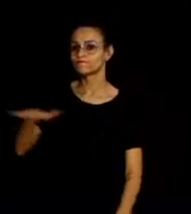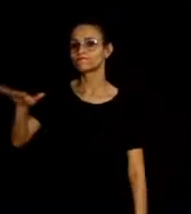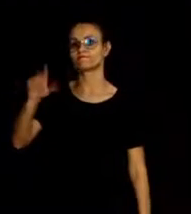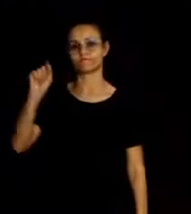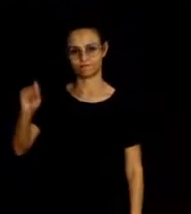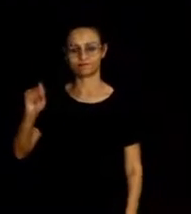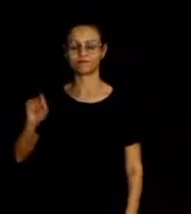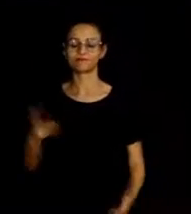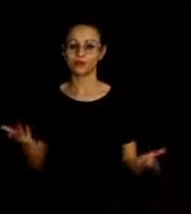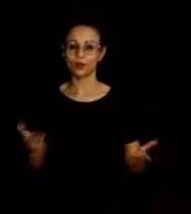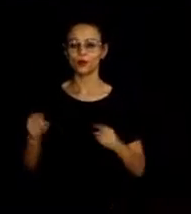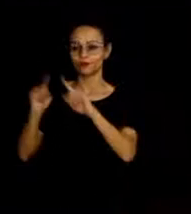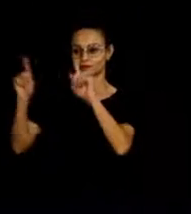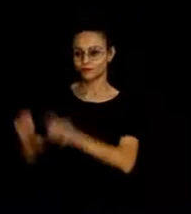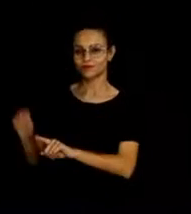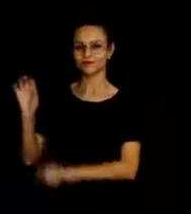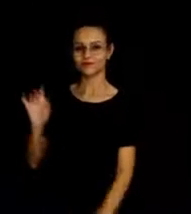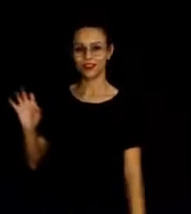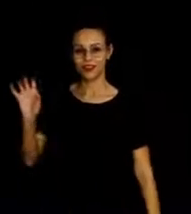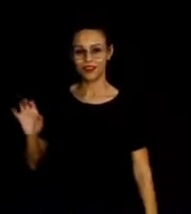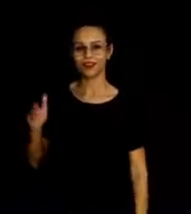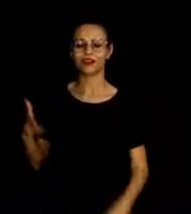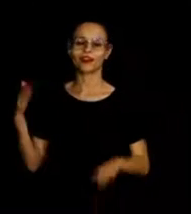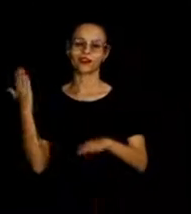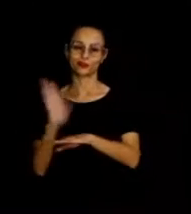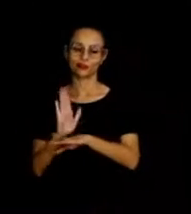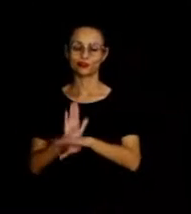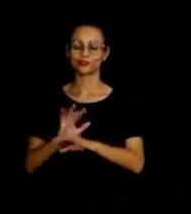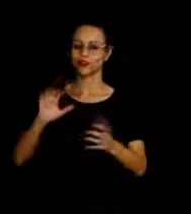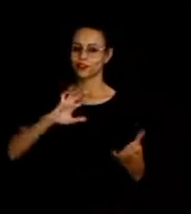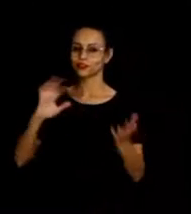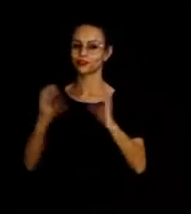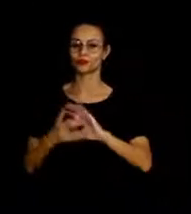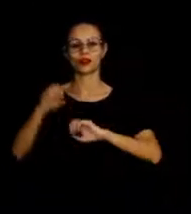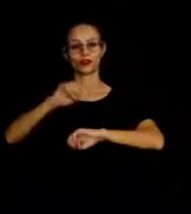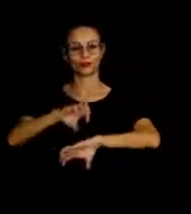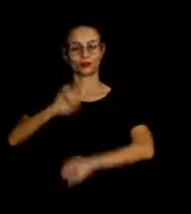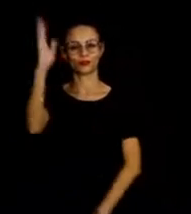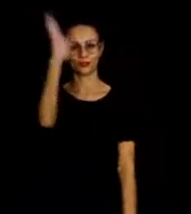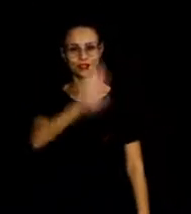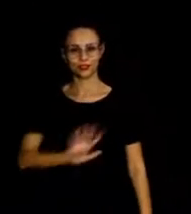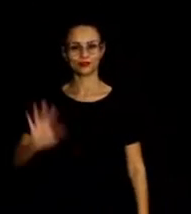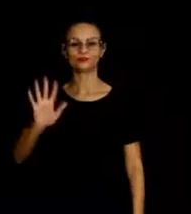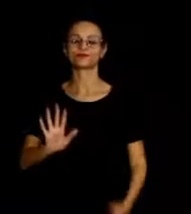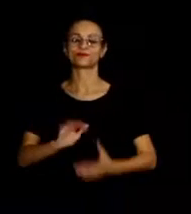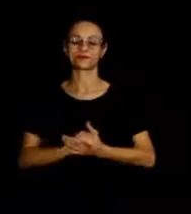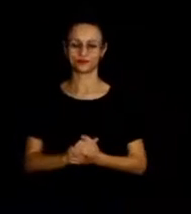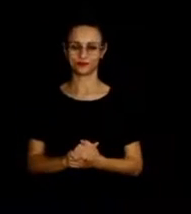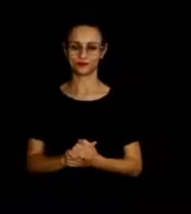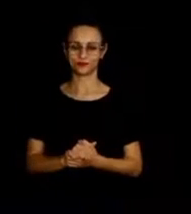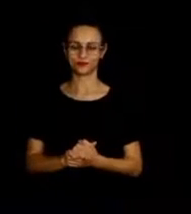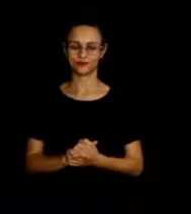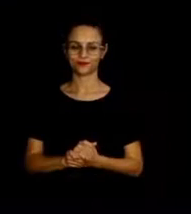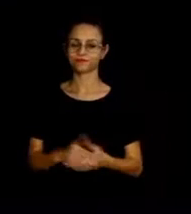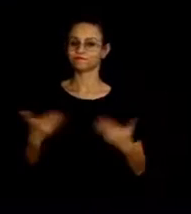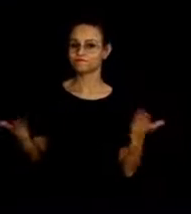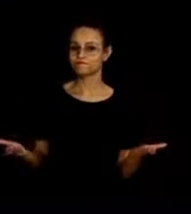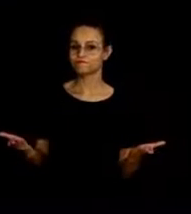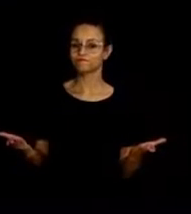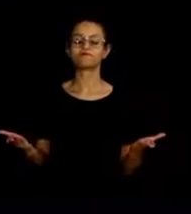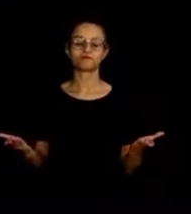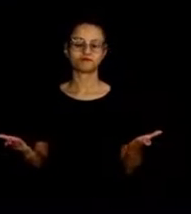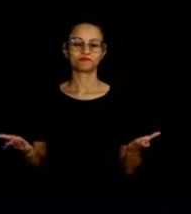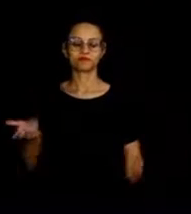acesse o QR Code e faça sua doação e ajude a transformar a educação do Brasil e justamente